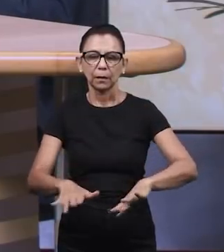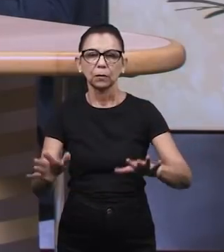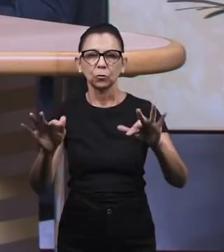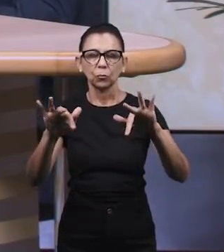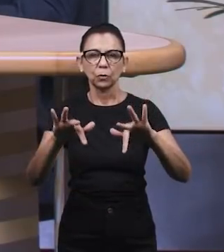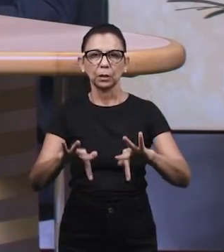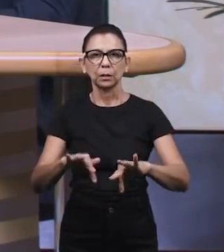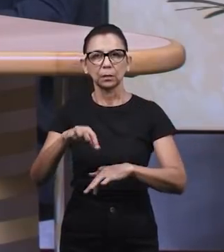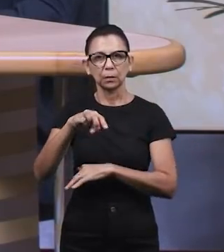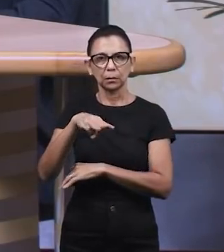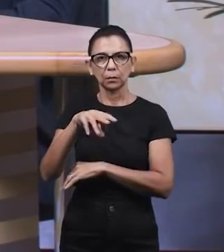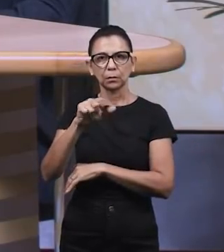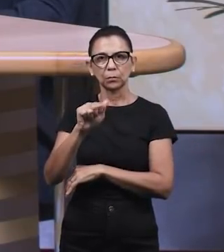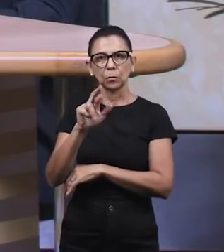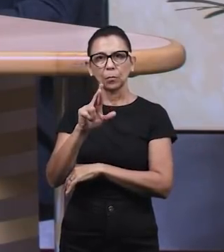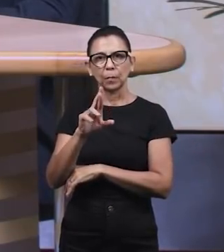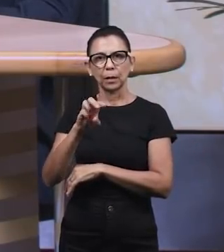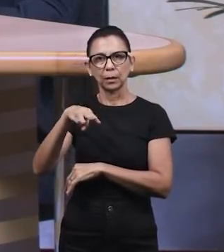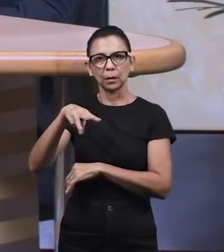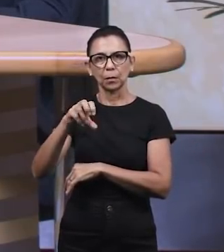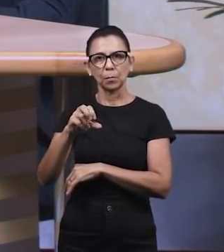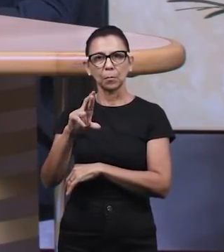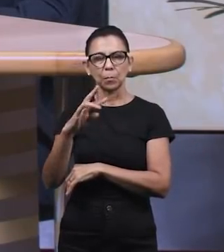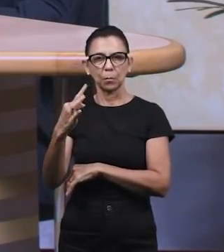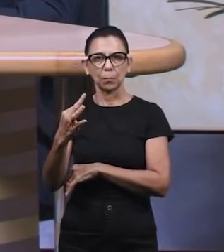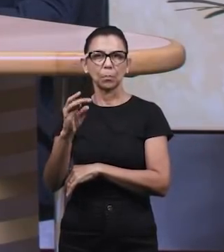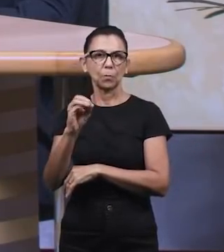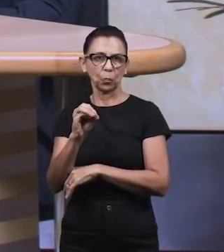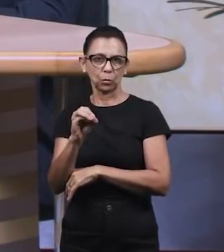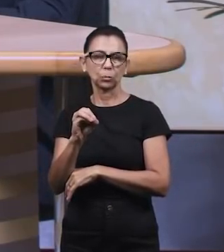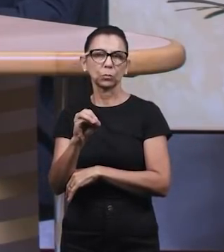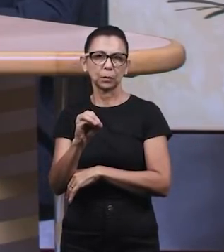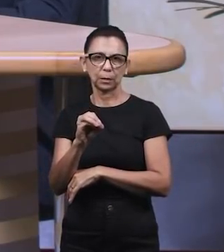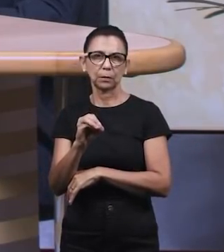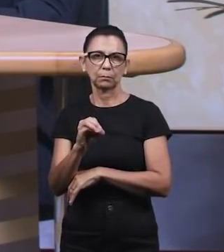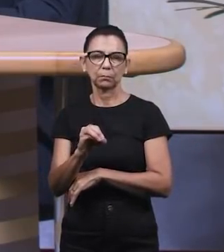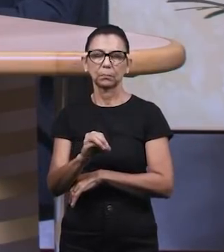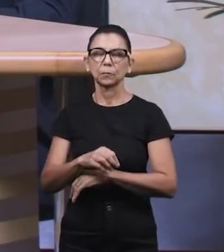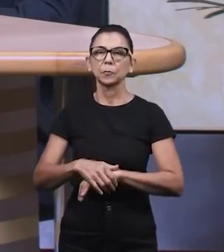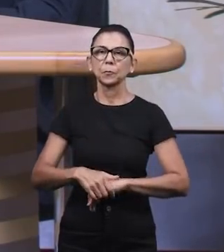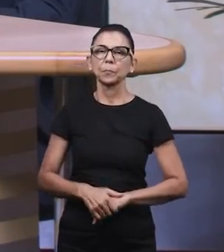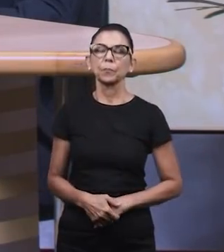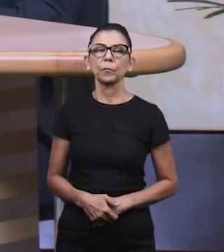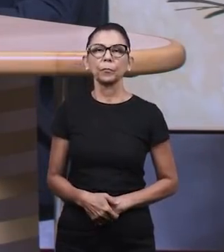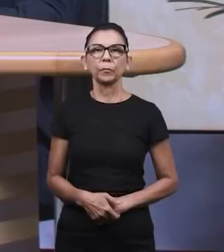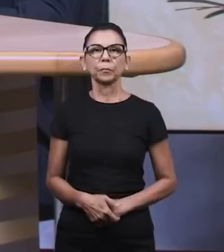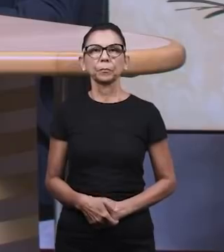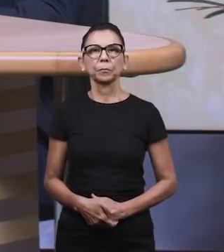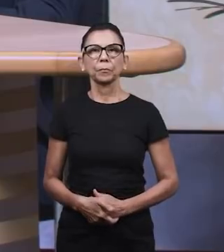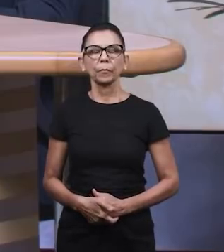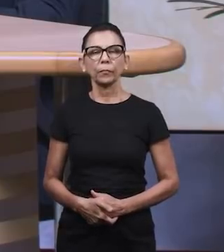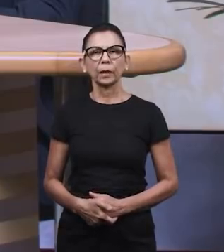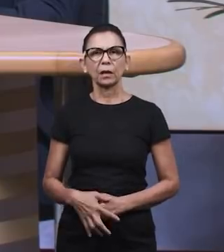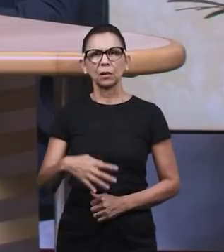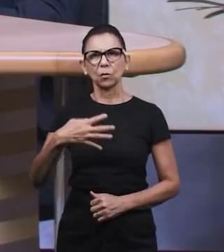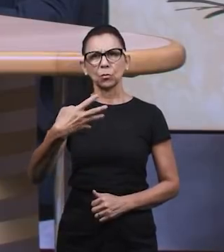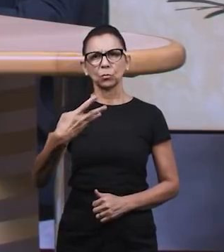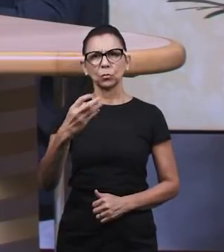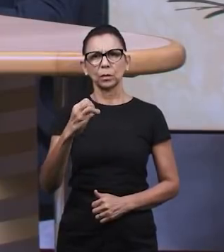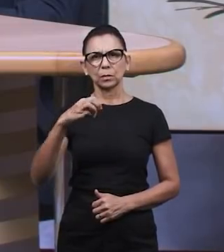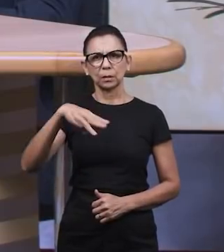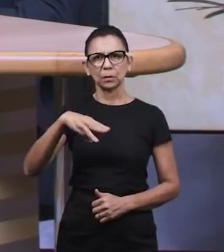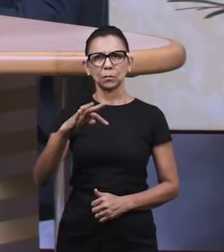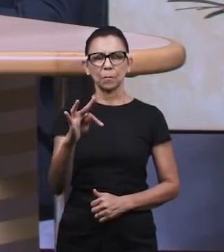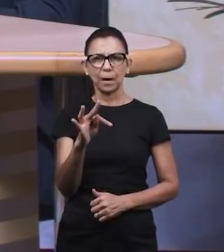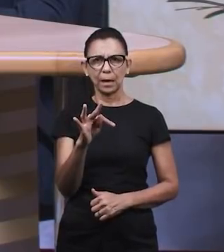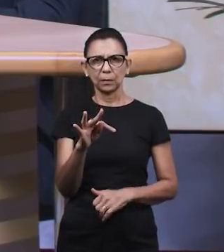no Mar Morto. Que é a maior depressão existente na Terra. Exatamente, né? 400 metros abaixo do nível assim, do mar. Eu já